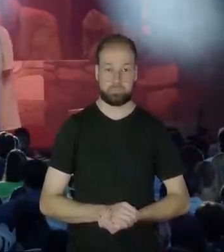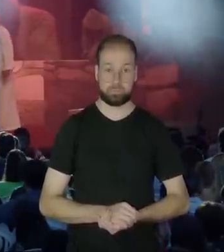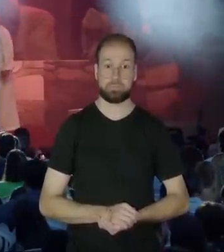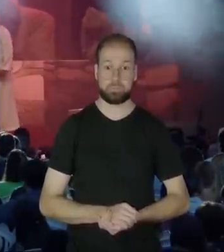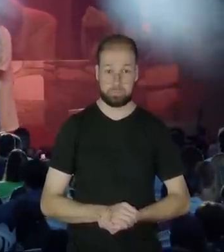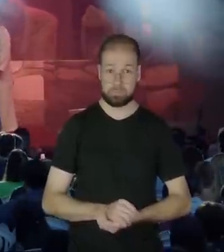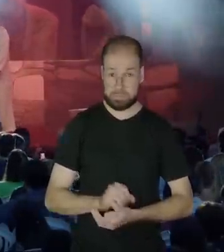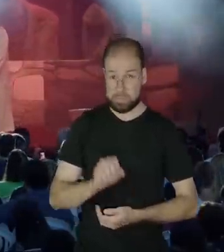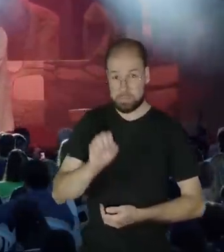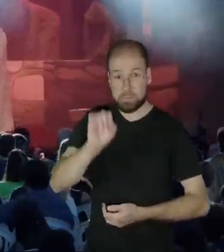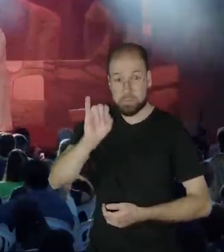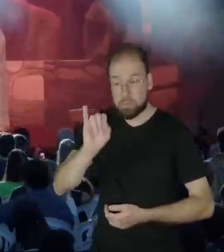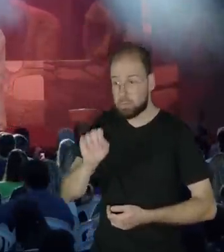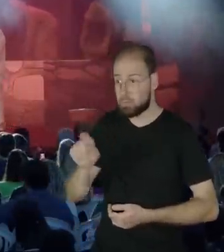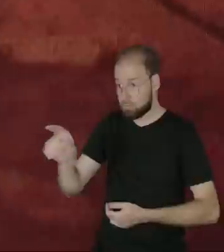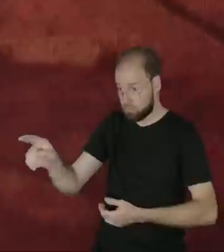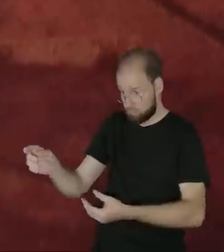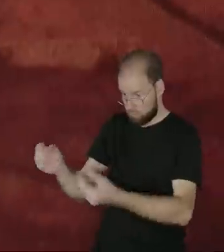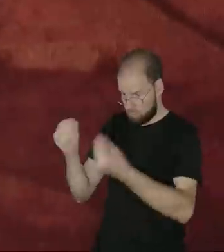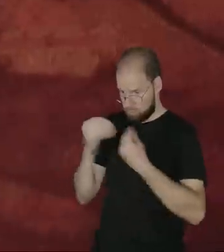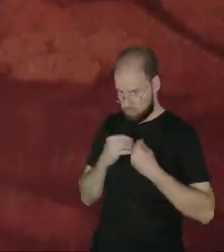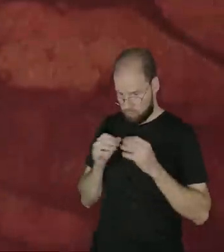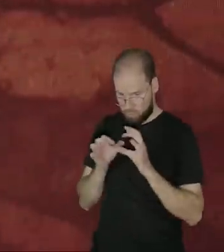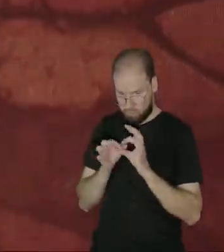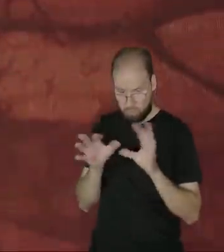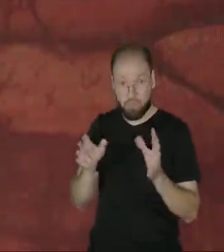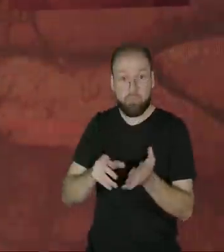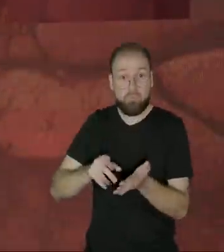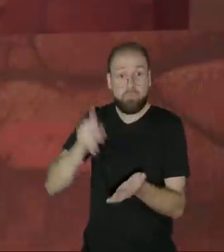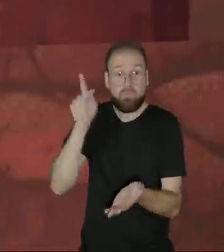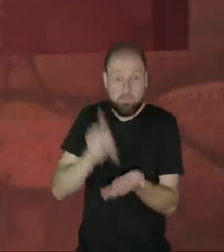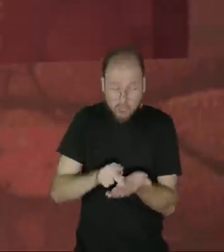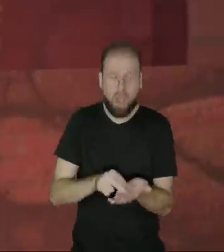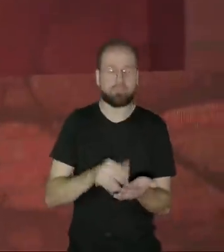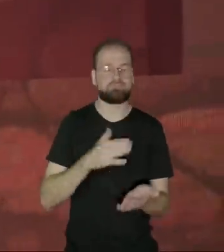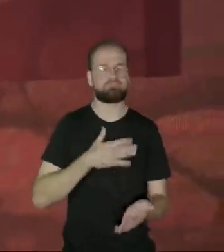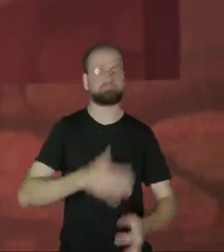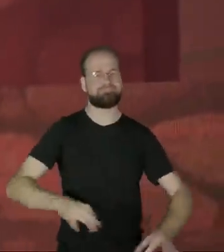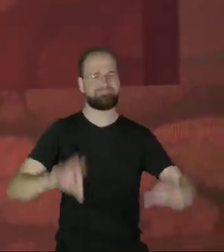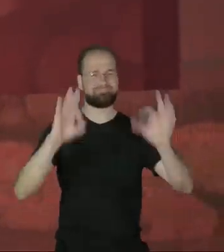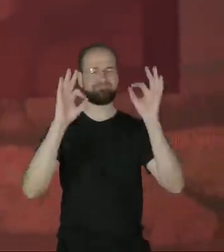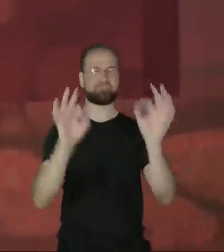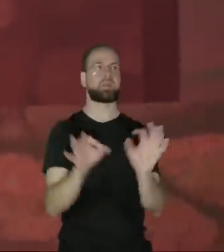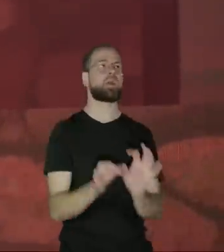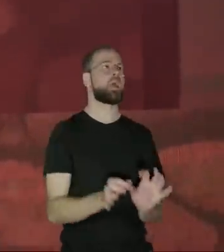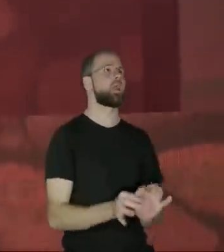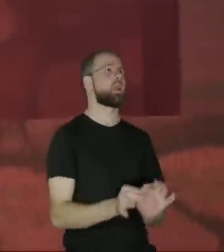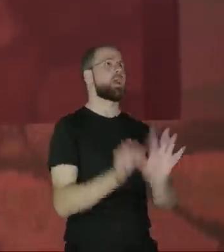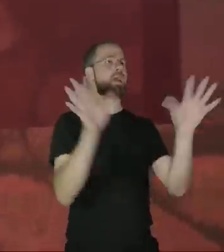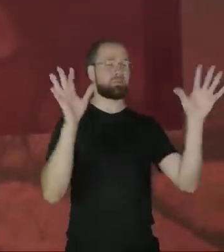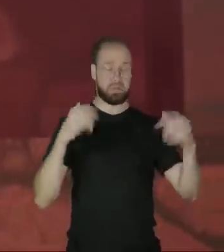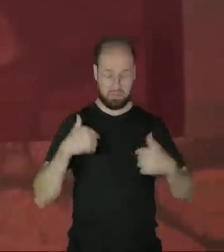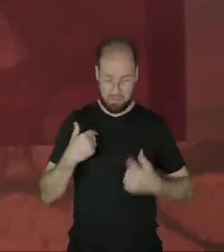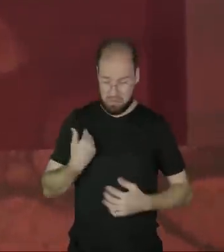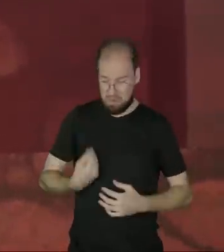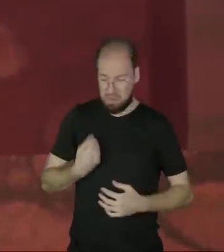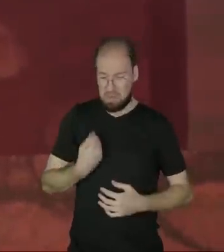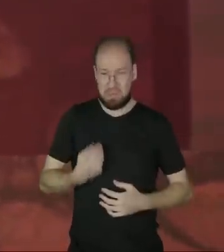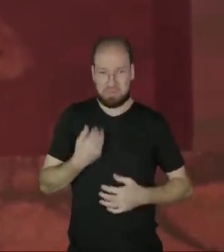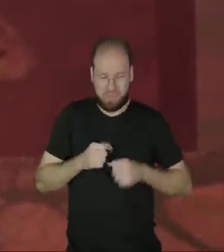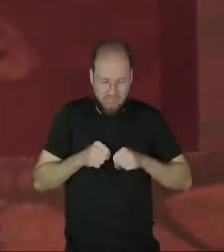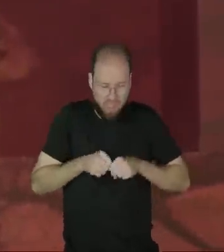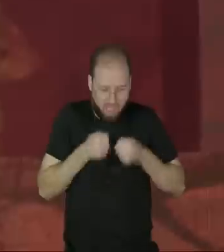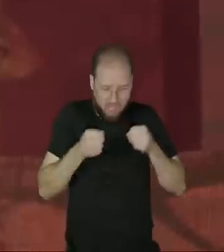tu me libertar, verdadeiramente livre serei. Encontro-me despedaçada, Senhor.